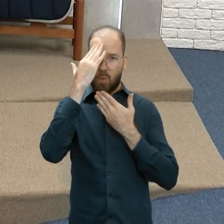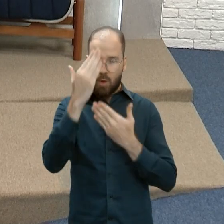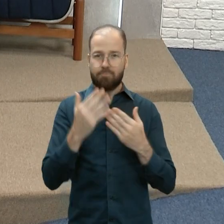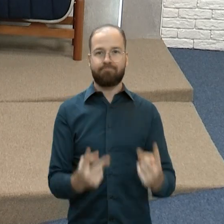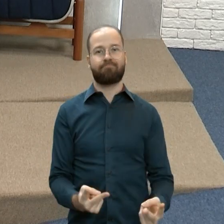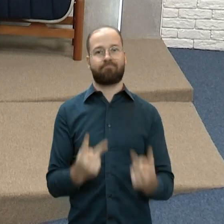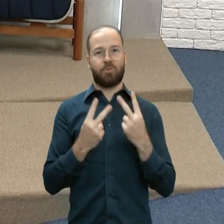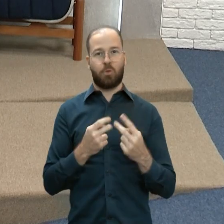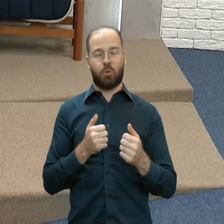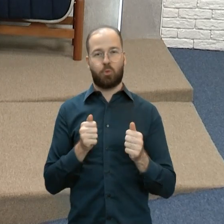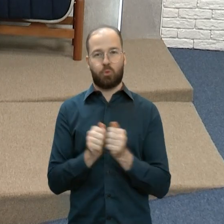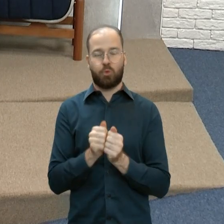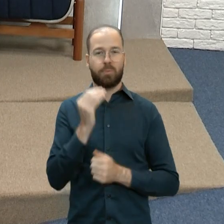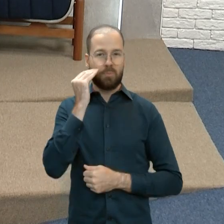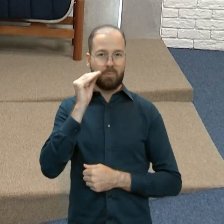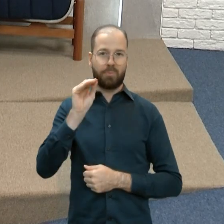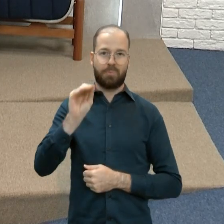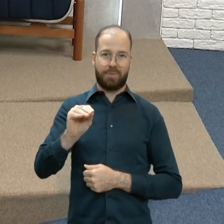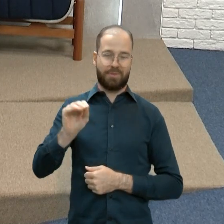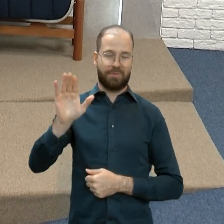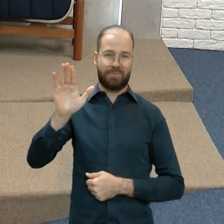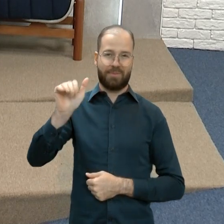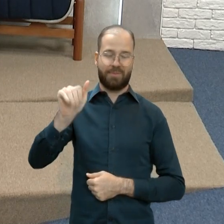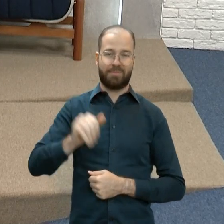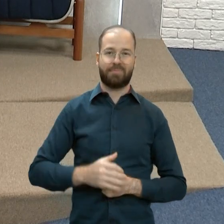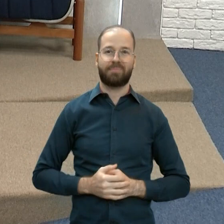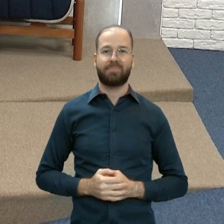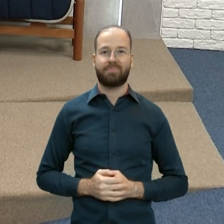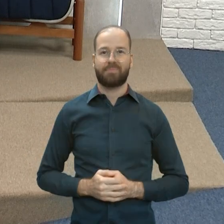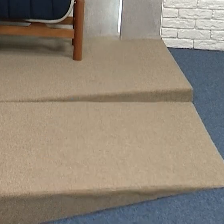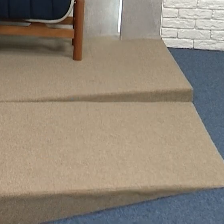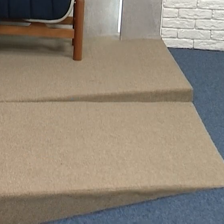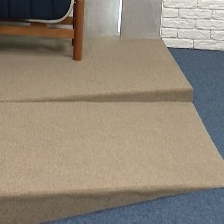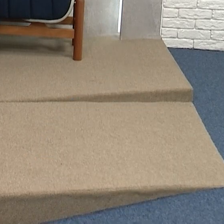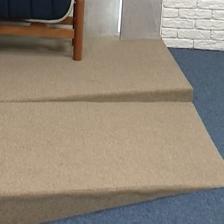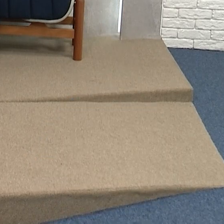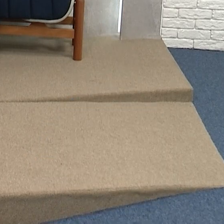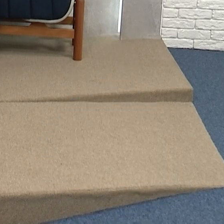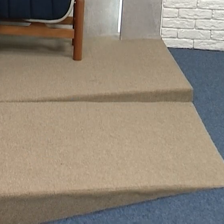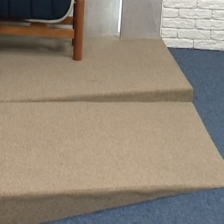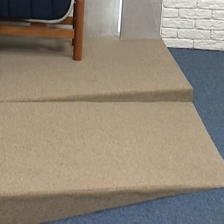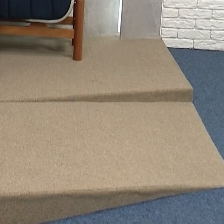E muito obrigado, então, por estar aqui junto com a gente. Beijos e até mais. Tchau.